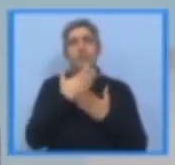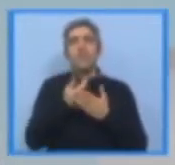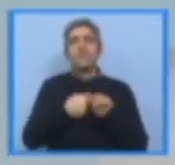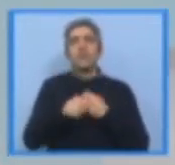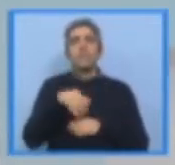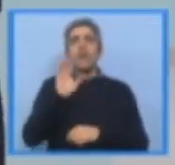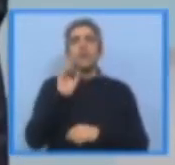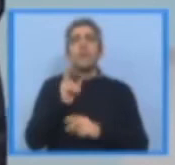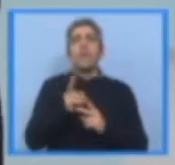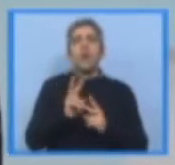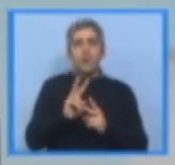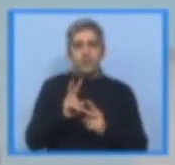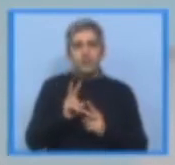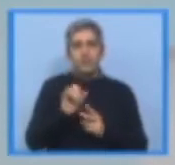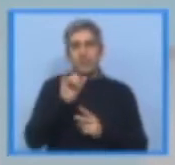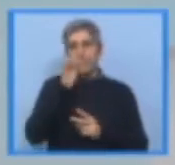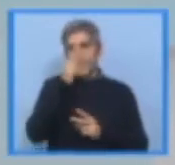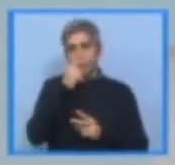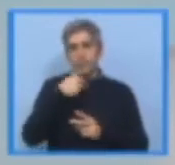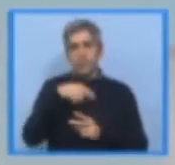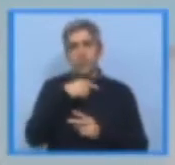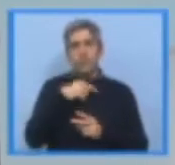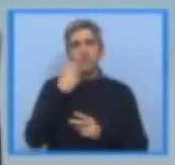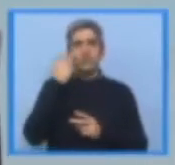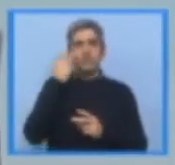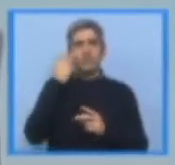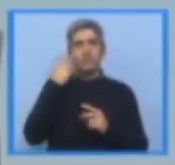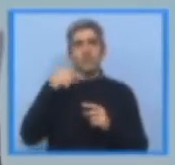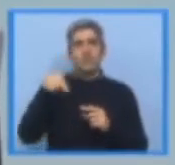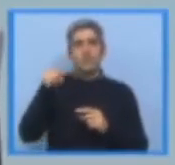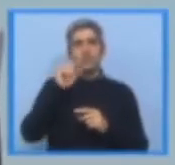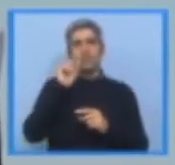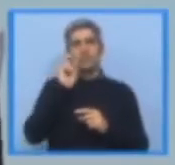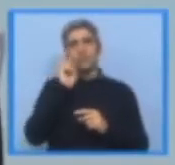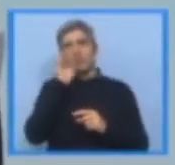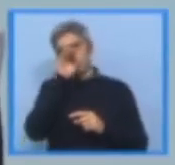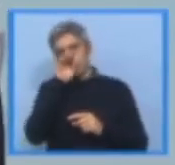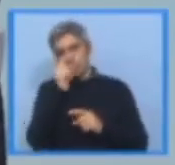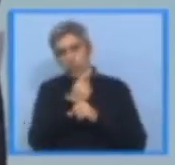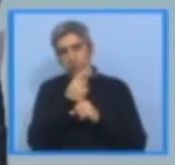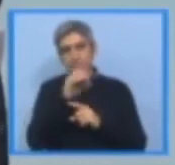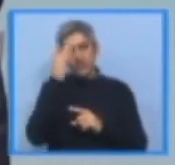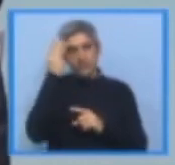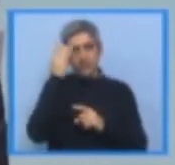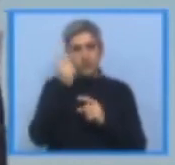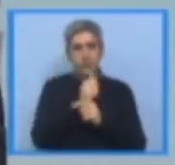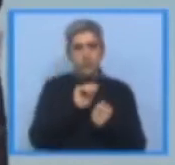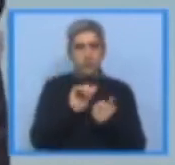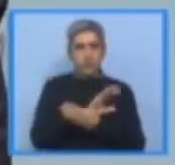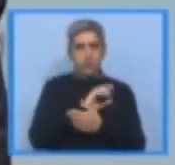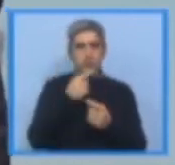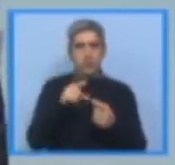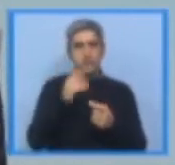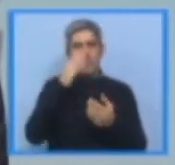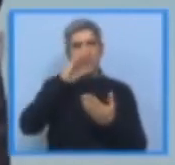vende mais? E, infelizmente, até para o nosso voyeurismo, que todos temos um bocadinho, é mais fácil ir comprar um jornal que tem